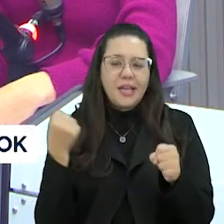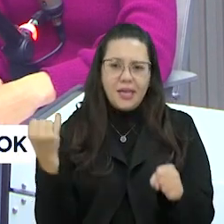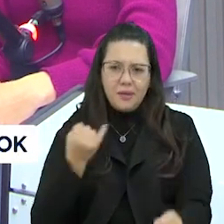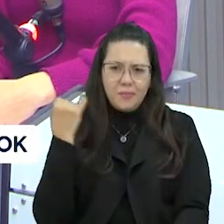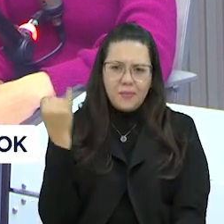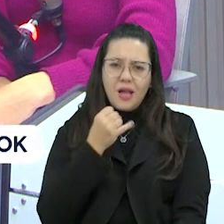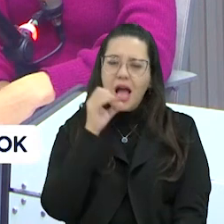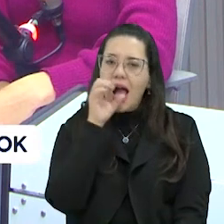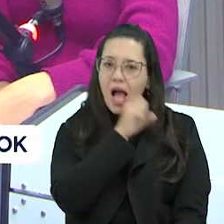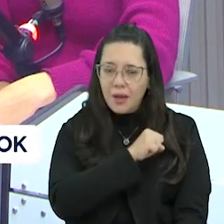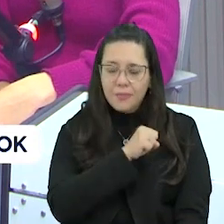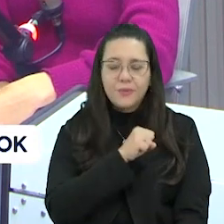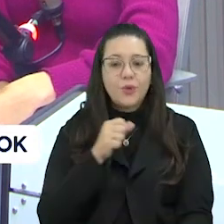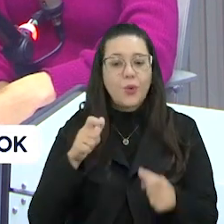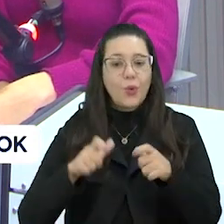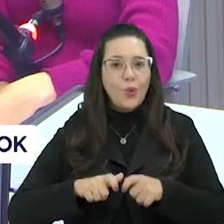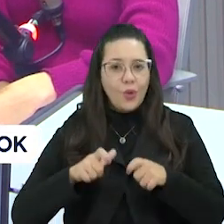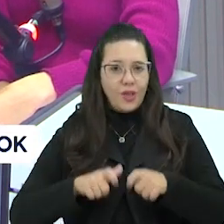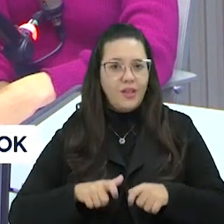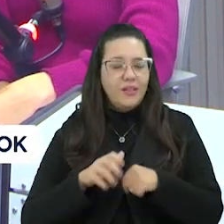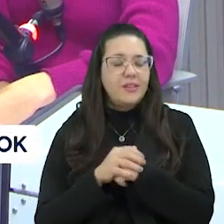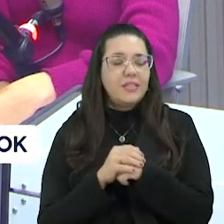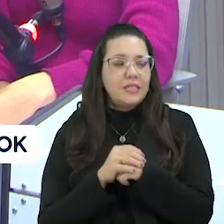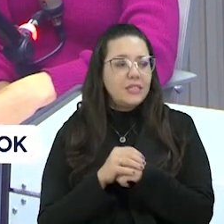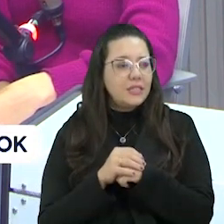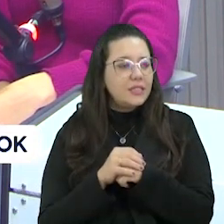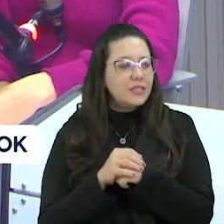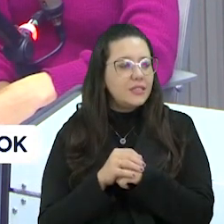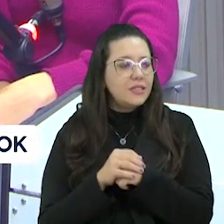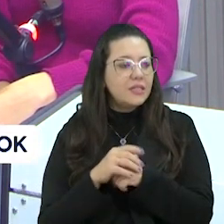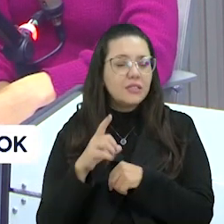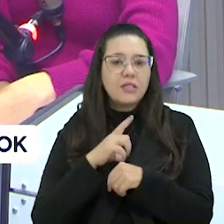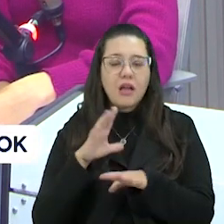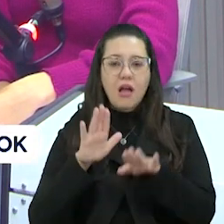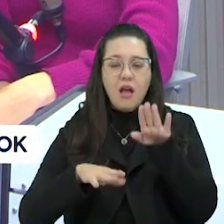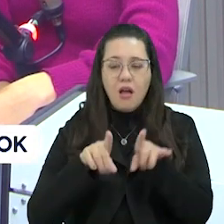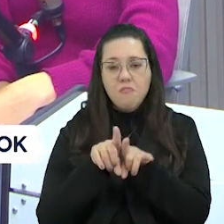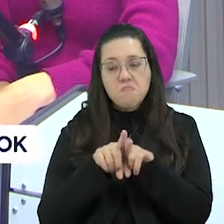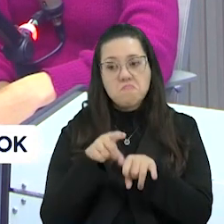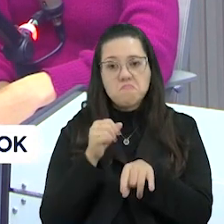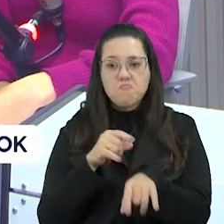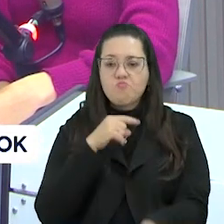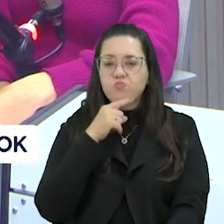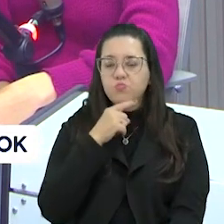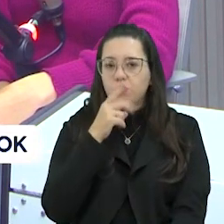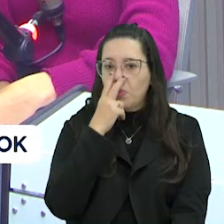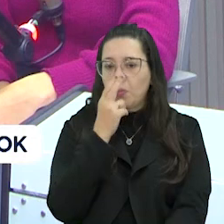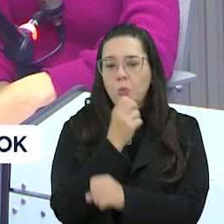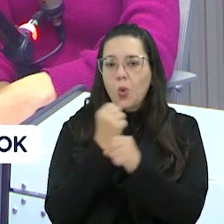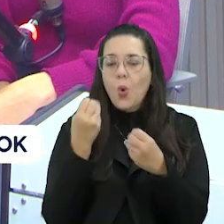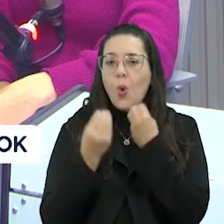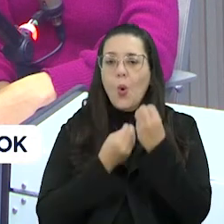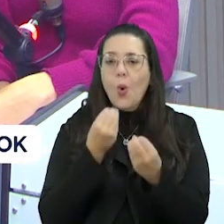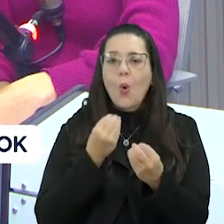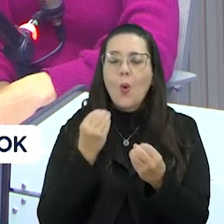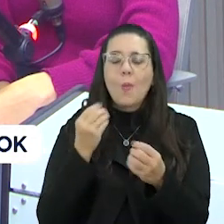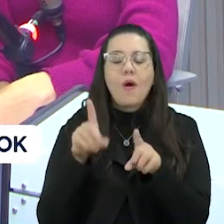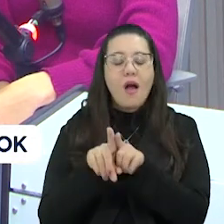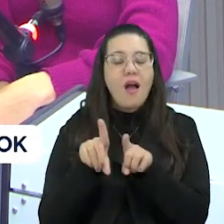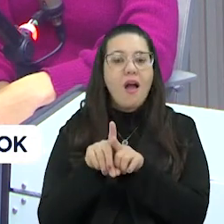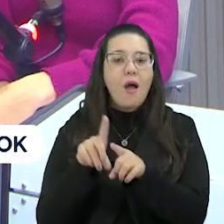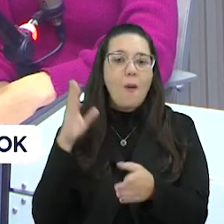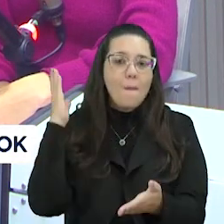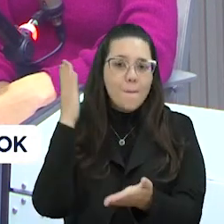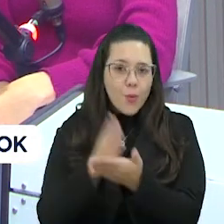muito rápido ao local. Nós tivemos crimes aí que, por vezes, não foi possível impedir, mas chegou imediatamente